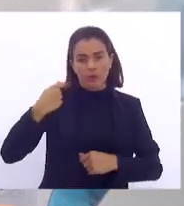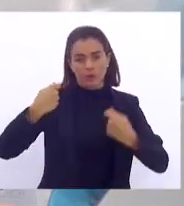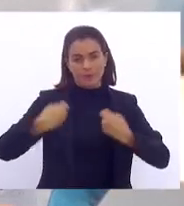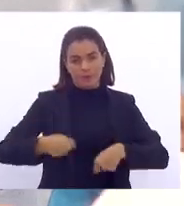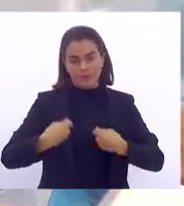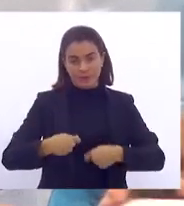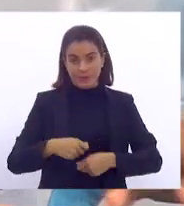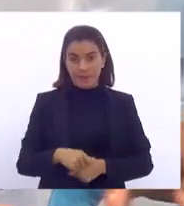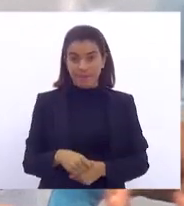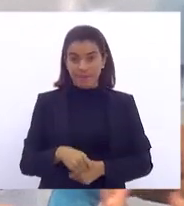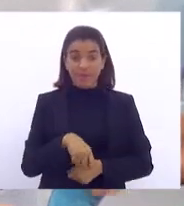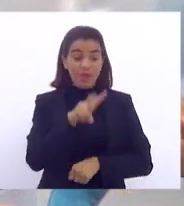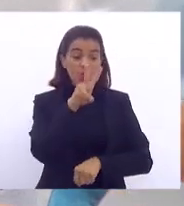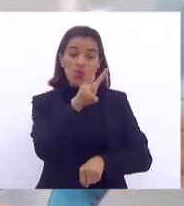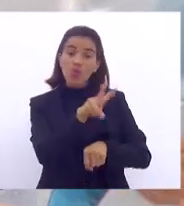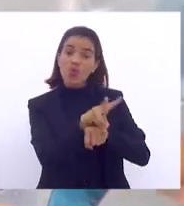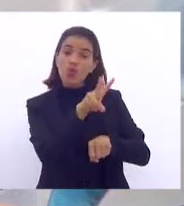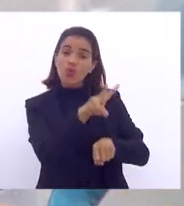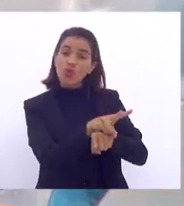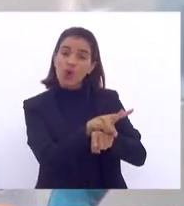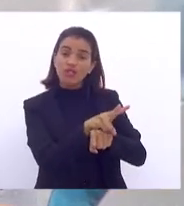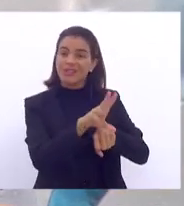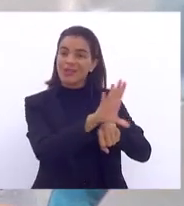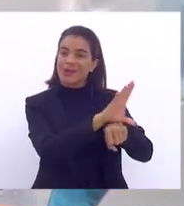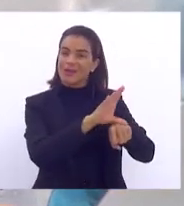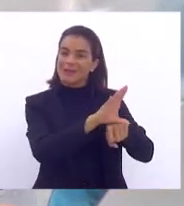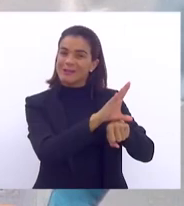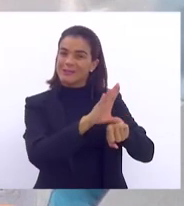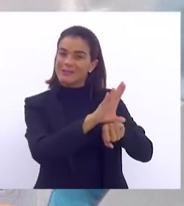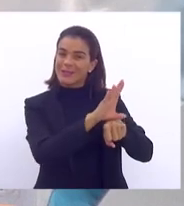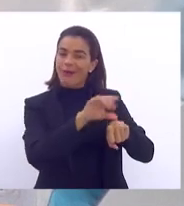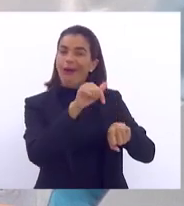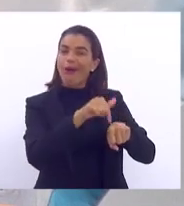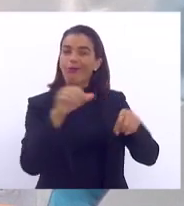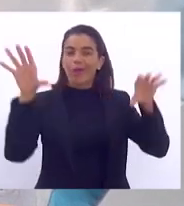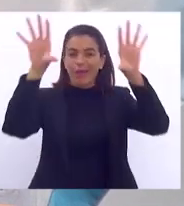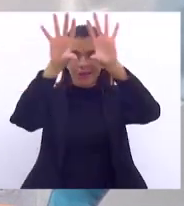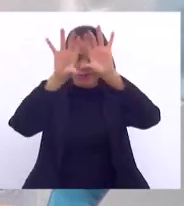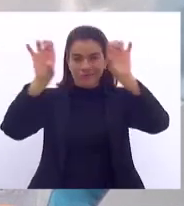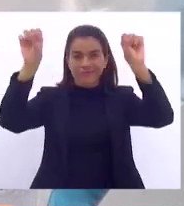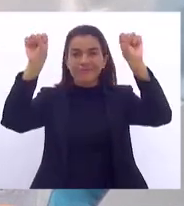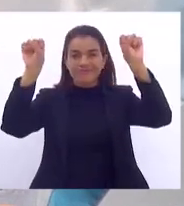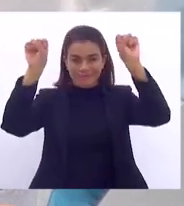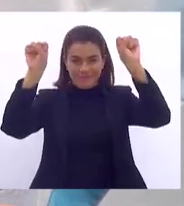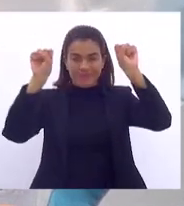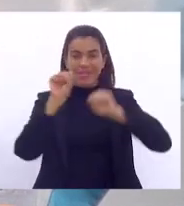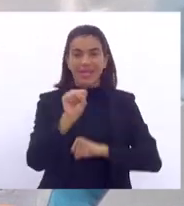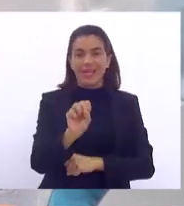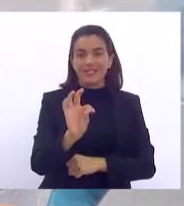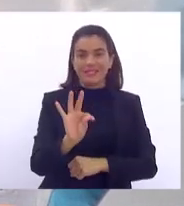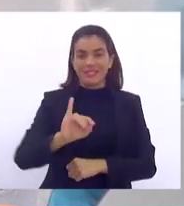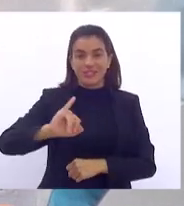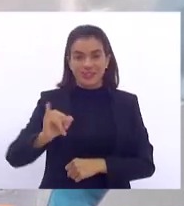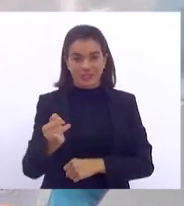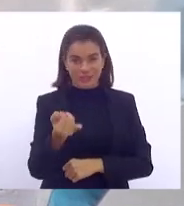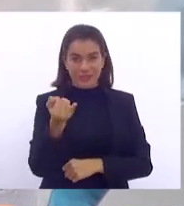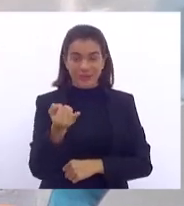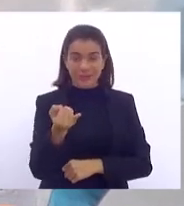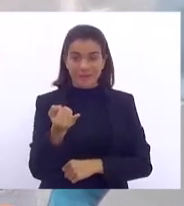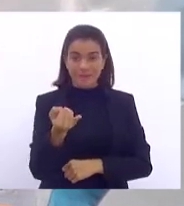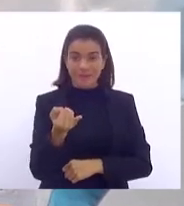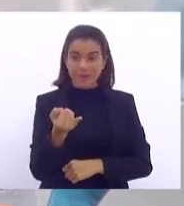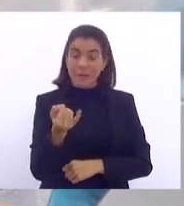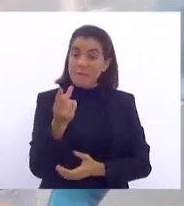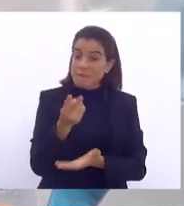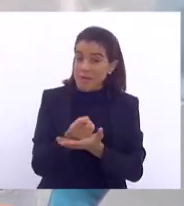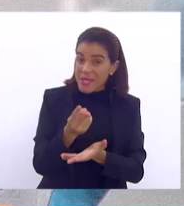e O Guardião mor da Constituição é o Supremo Tribunal Federal apesar do